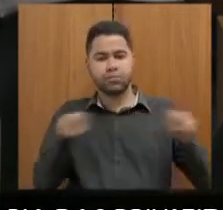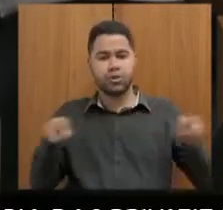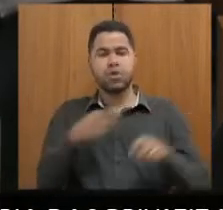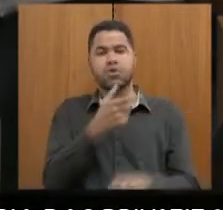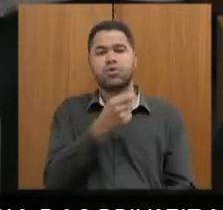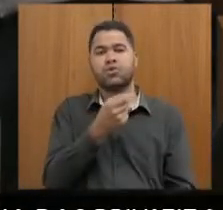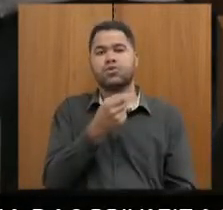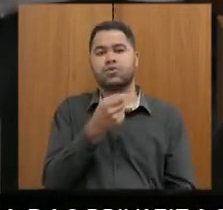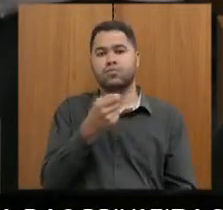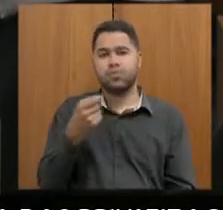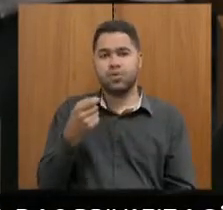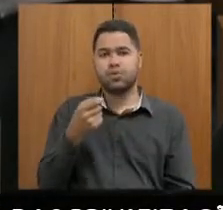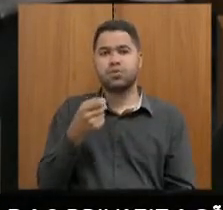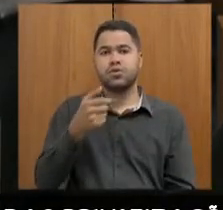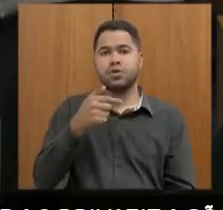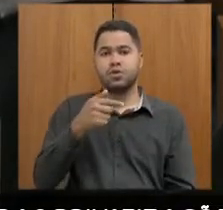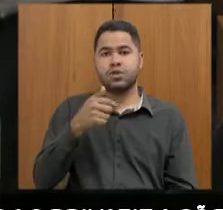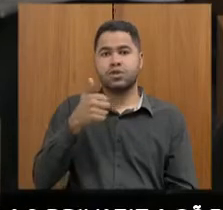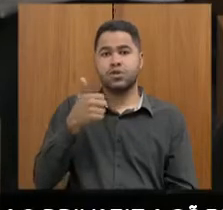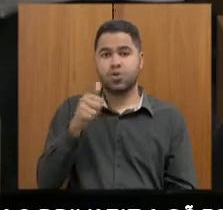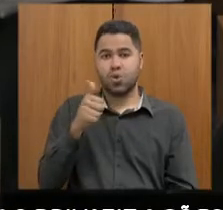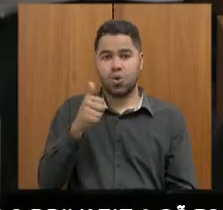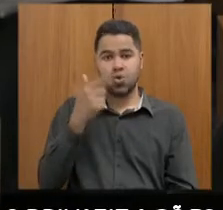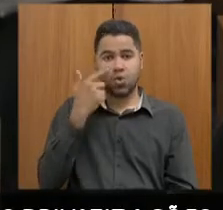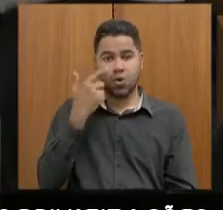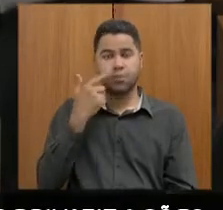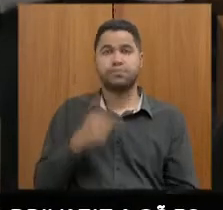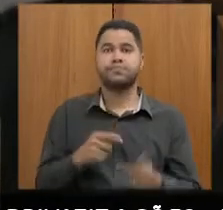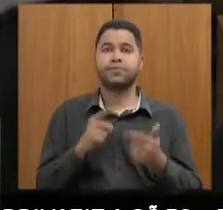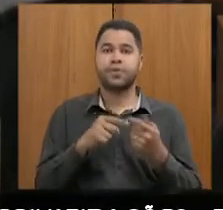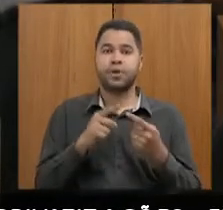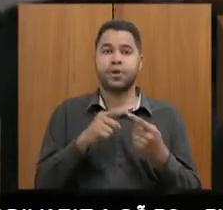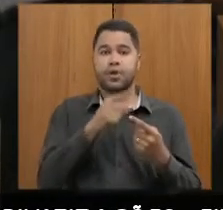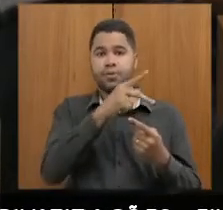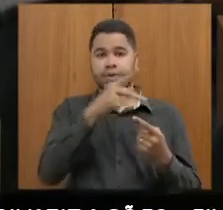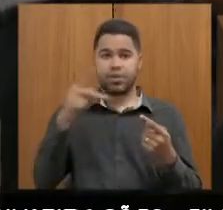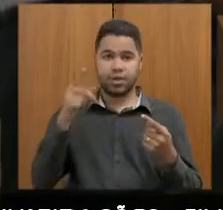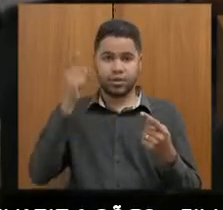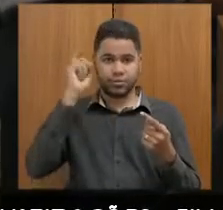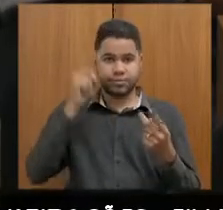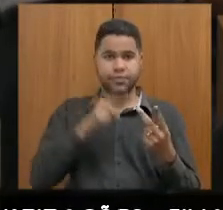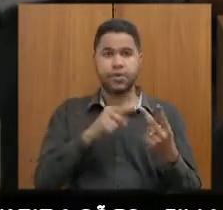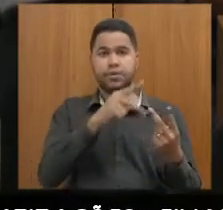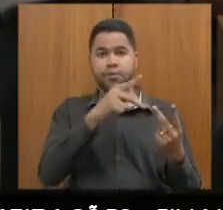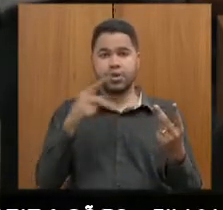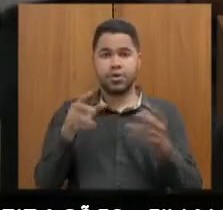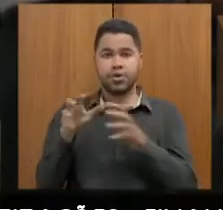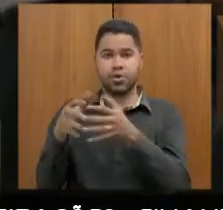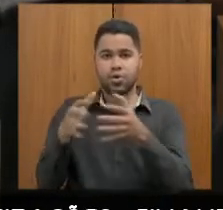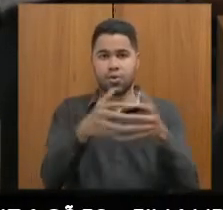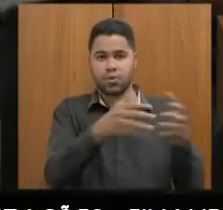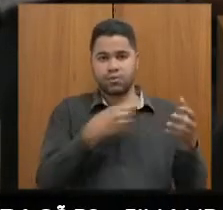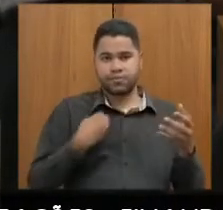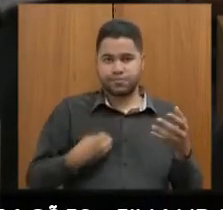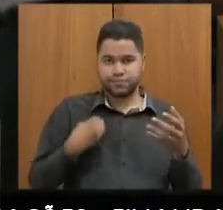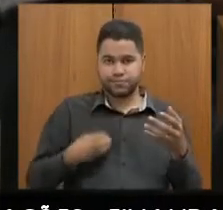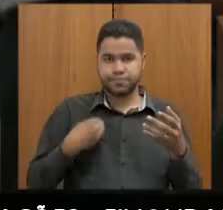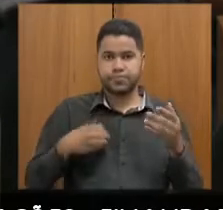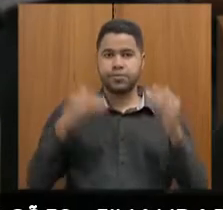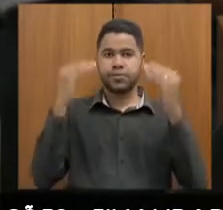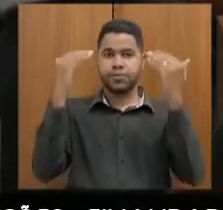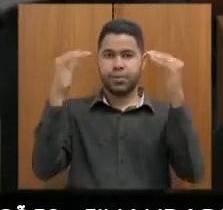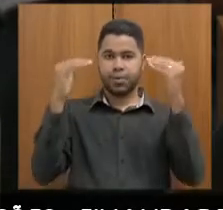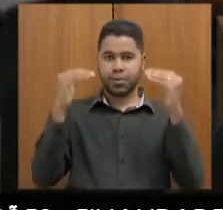.711-2019, na seguinte ordem. Presidente da reunião, presidente das comissões participantes por ordem